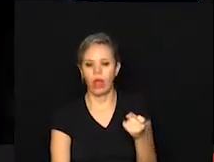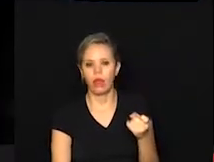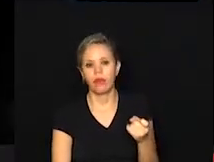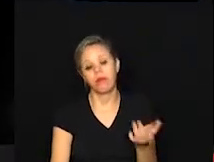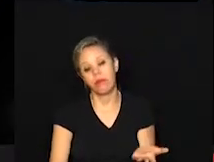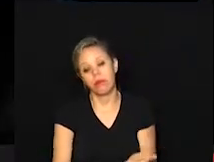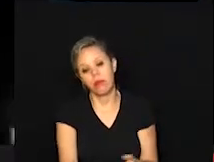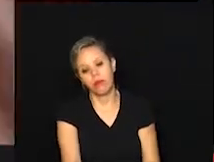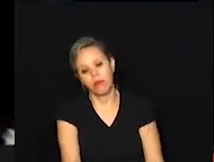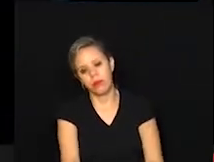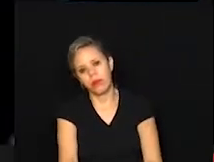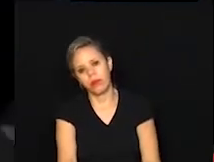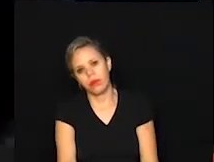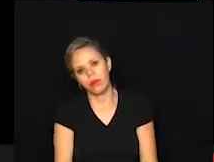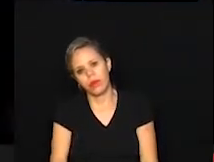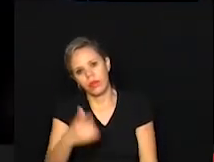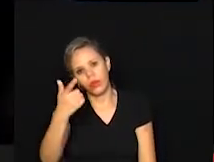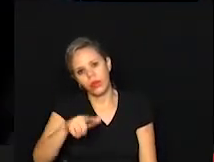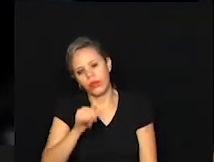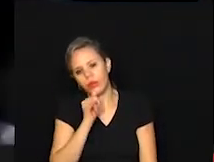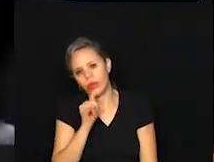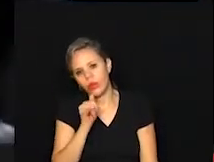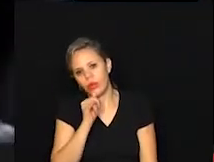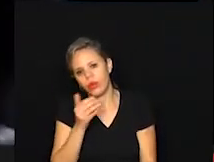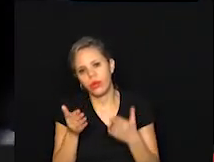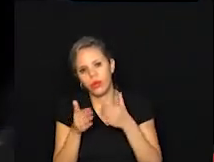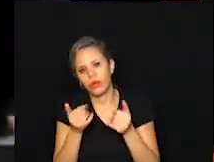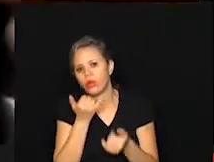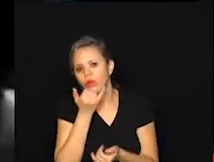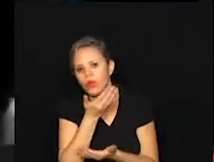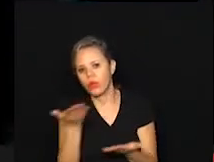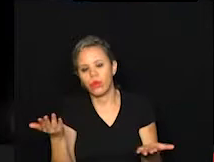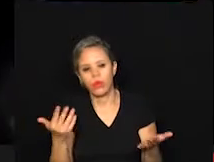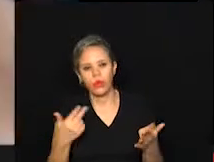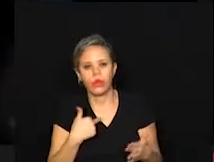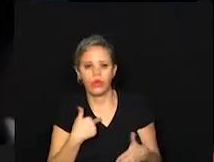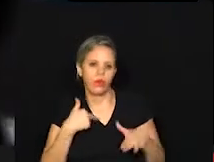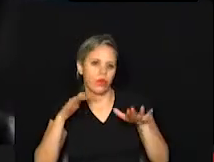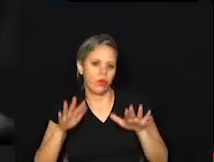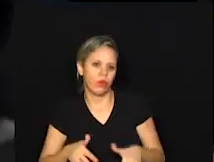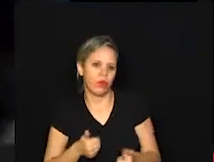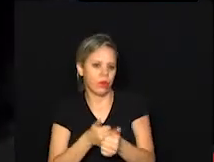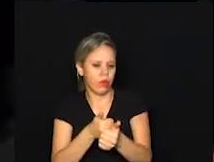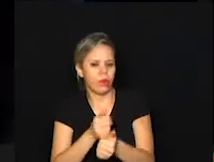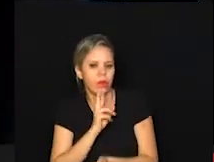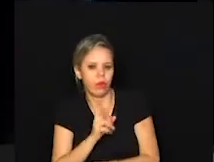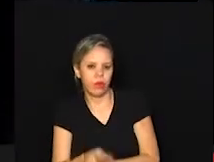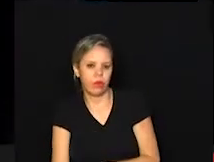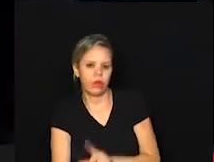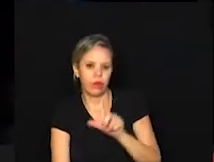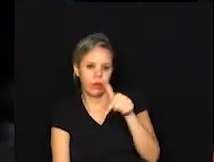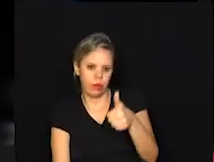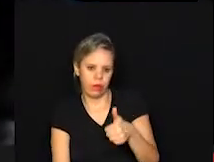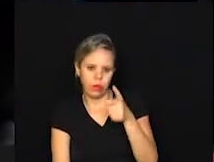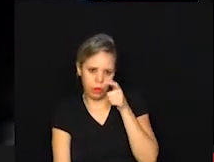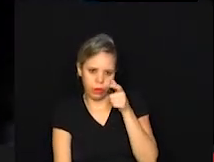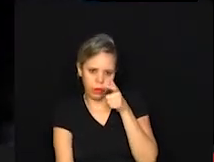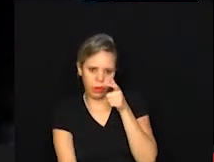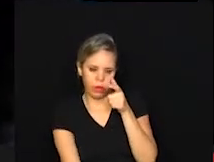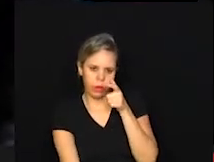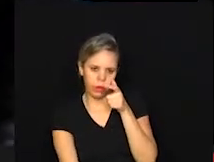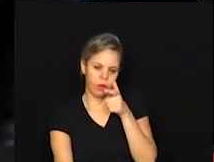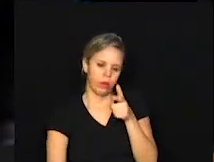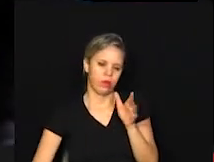seria, de novo, peço desculpas porque eu não vou poder acompanhar a resposta, mas depois eu me